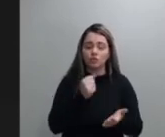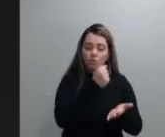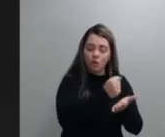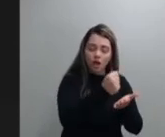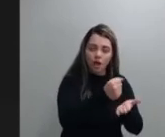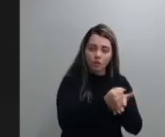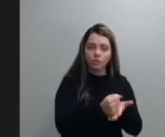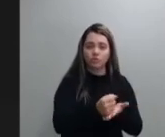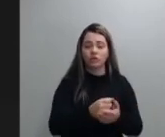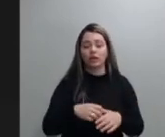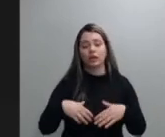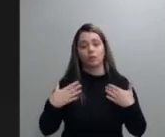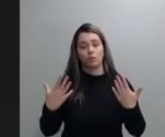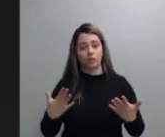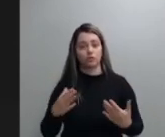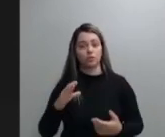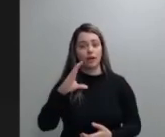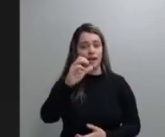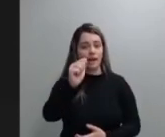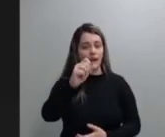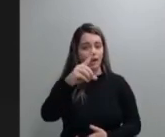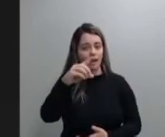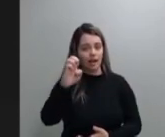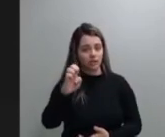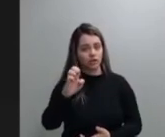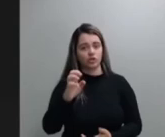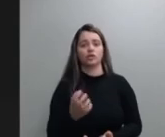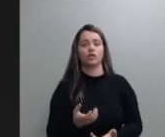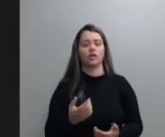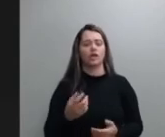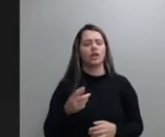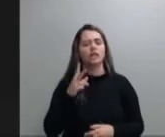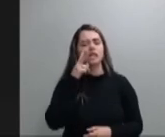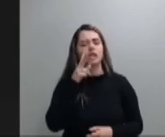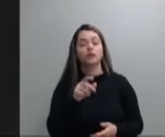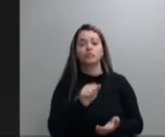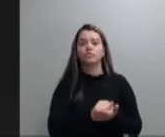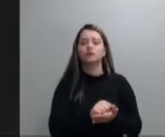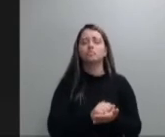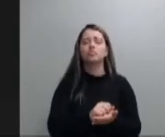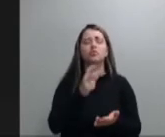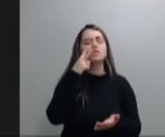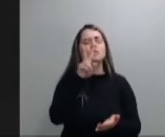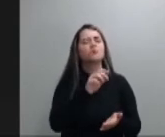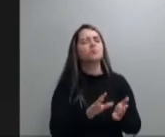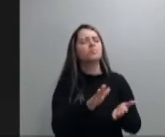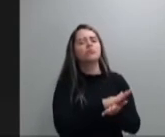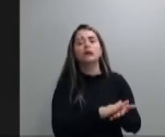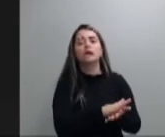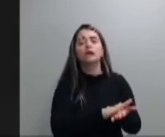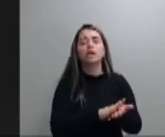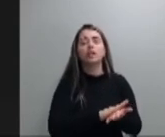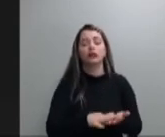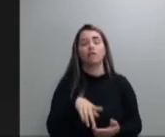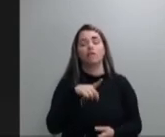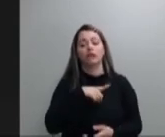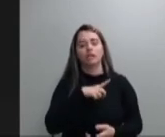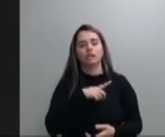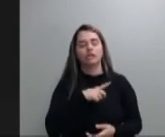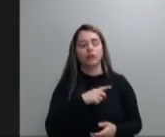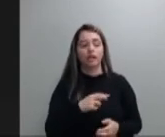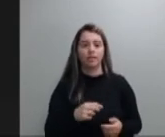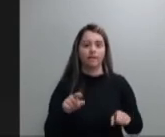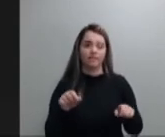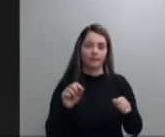não pudesse desconstituí-la deveria atuar preventivamente para regular ou